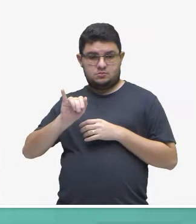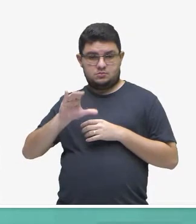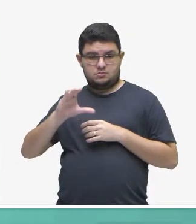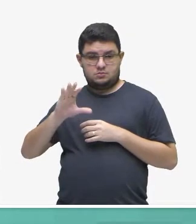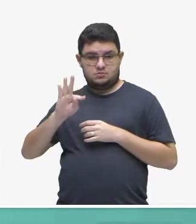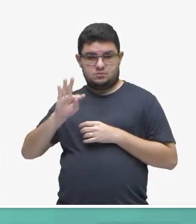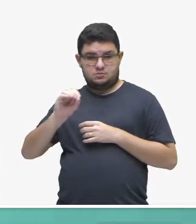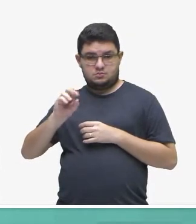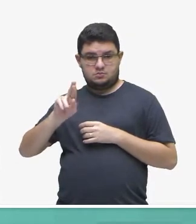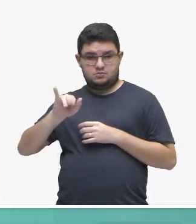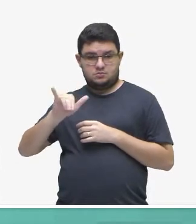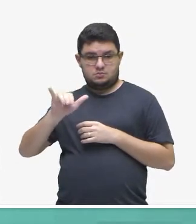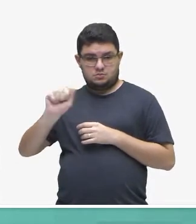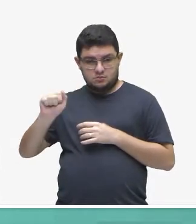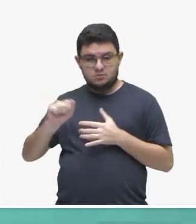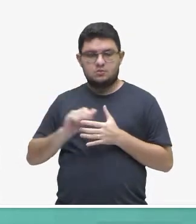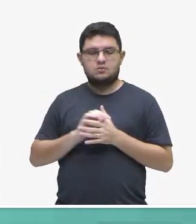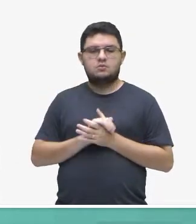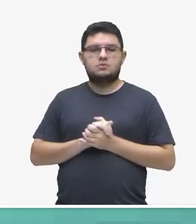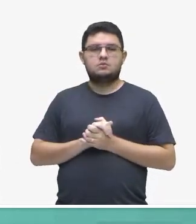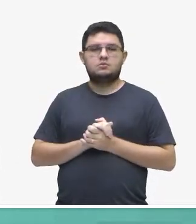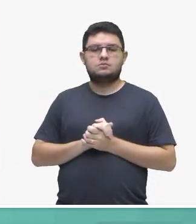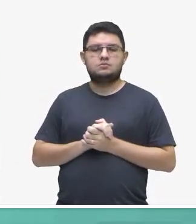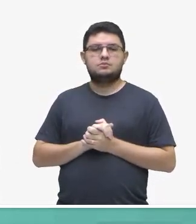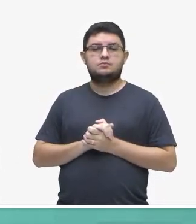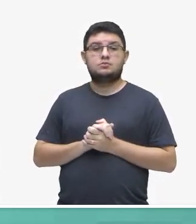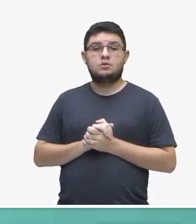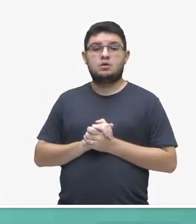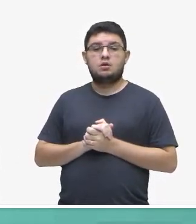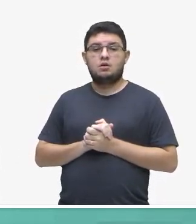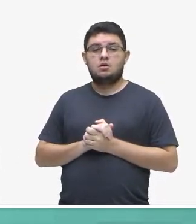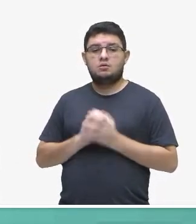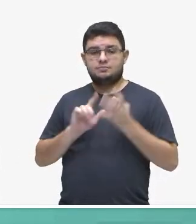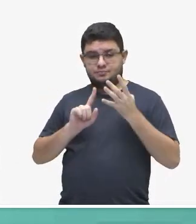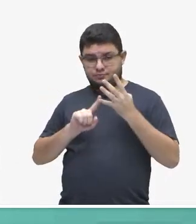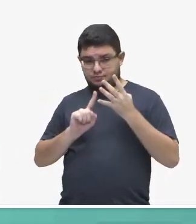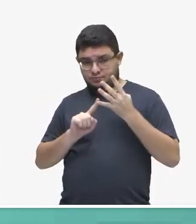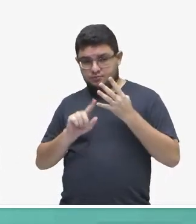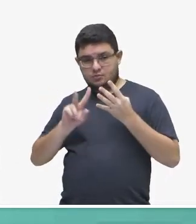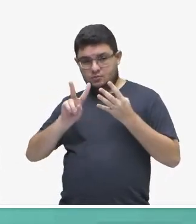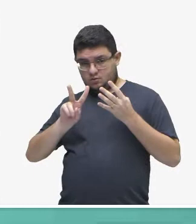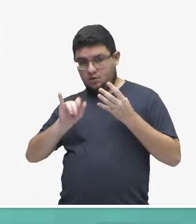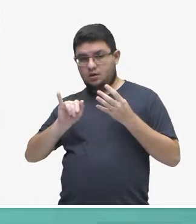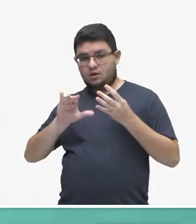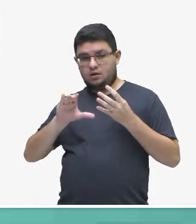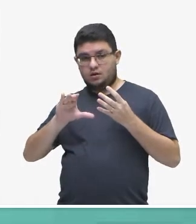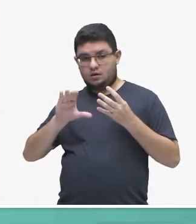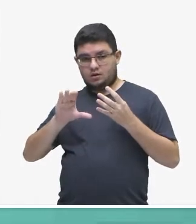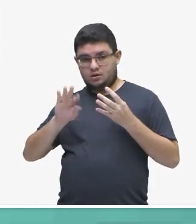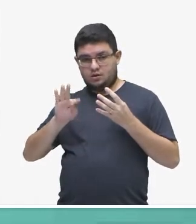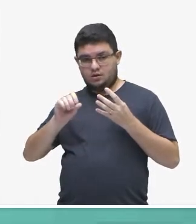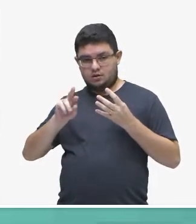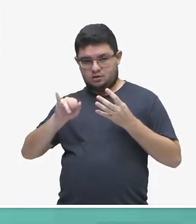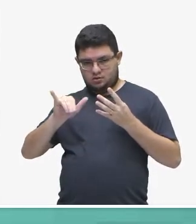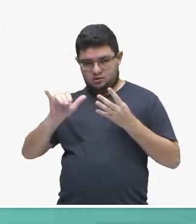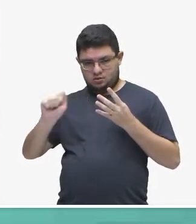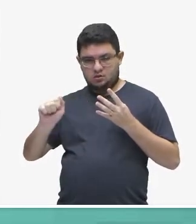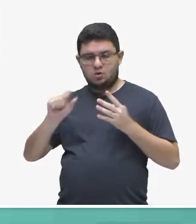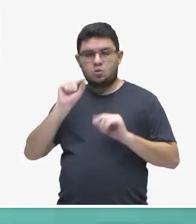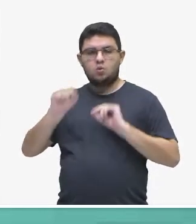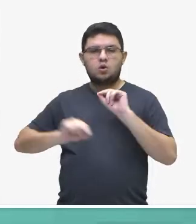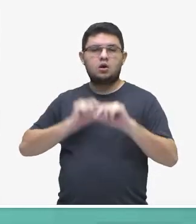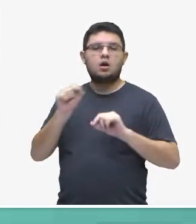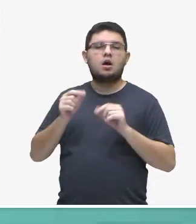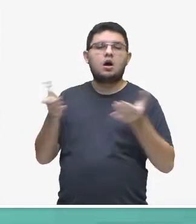and relaxed now. Victoria is calmer and relaxed now. Está dizendo que a Vitória está